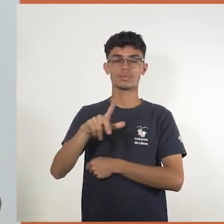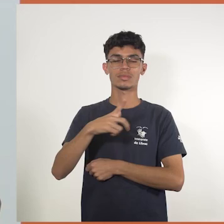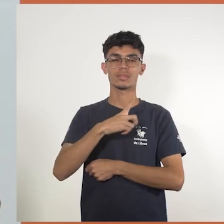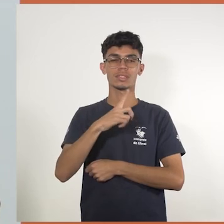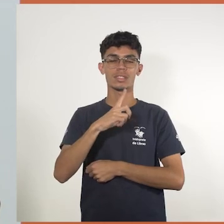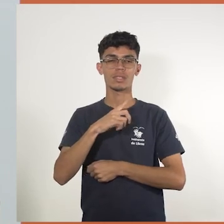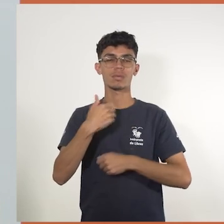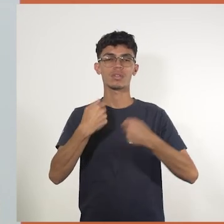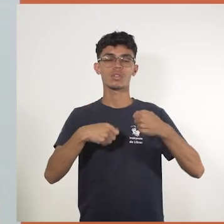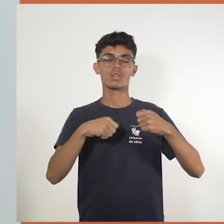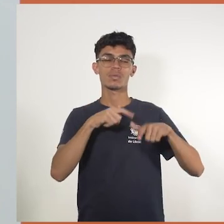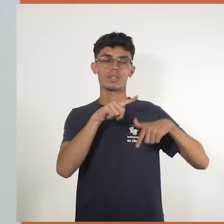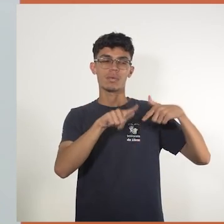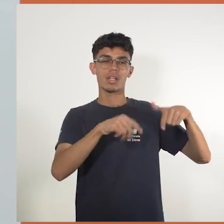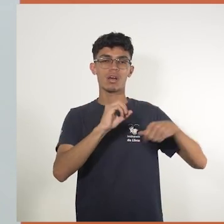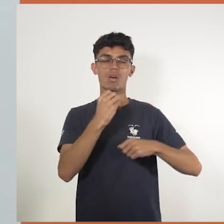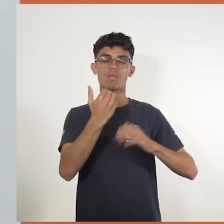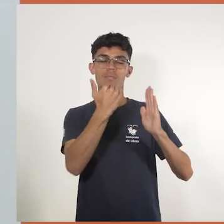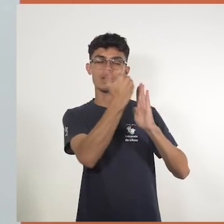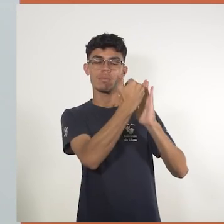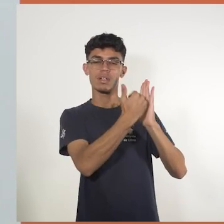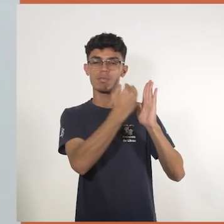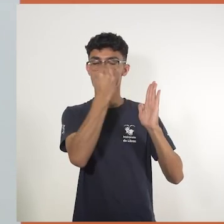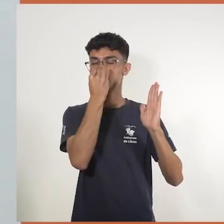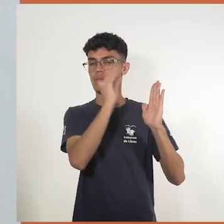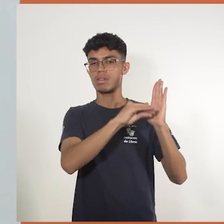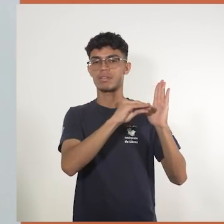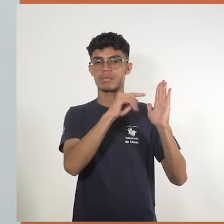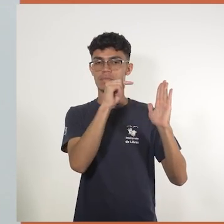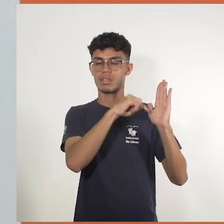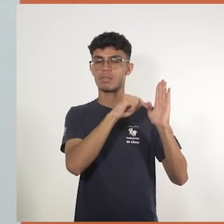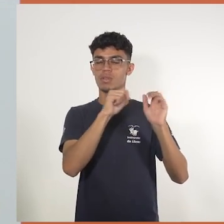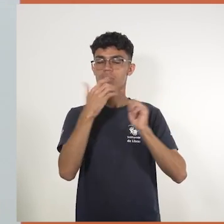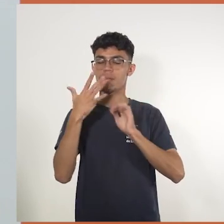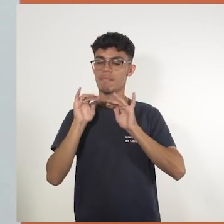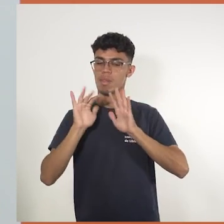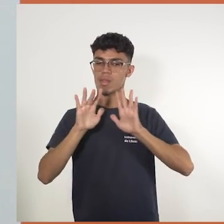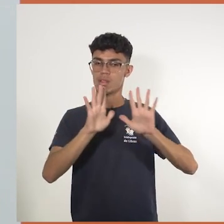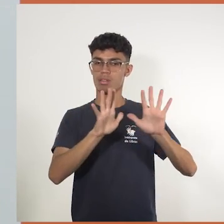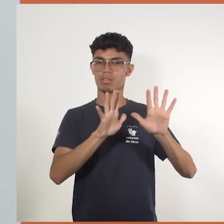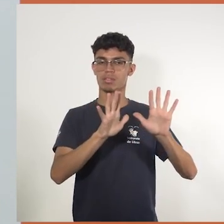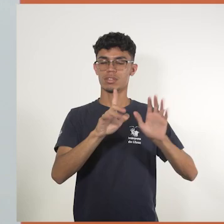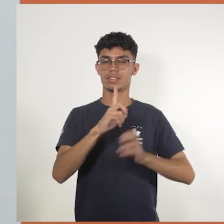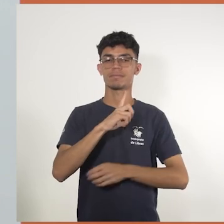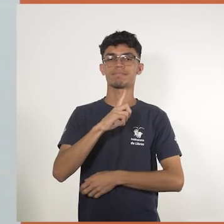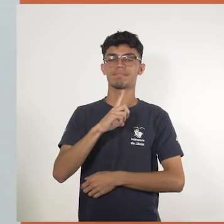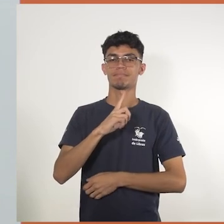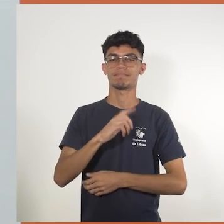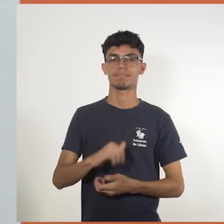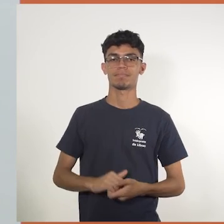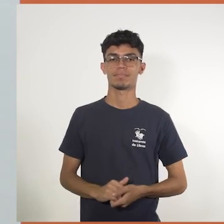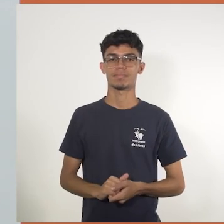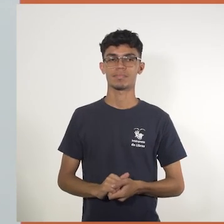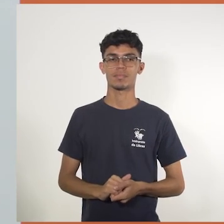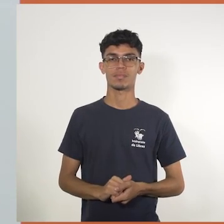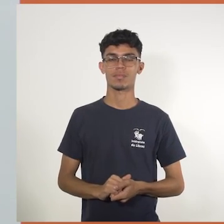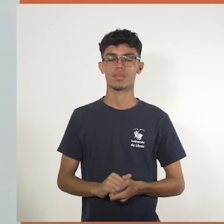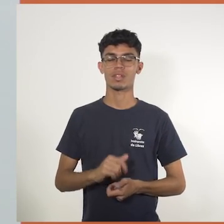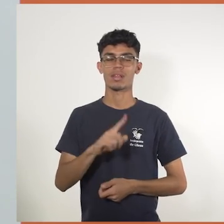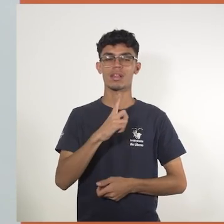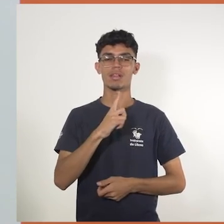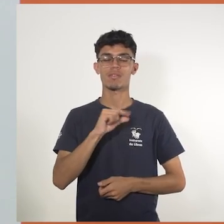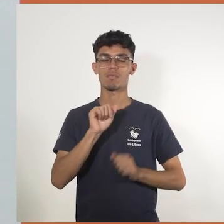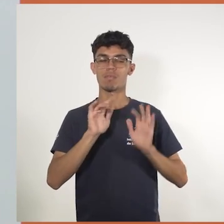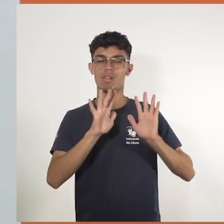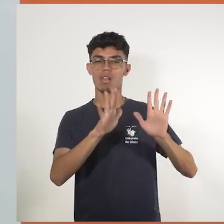ou porque eventualmente não respeitou as medidas sanitárias de não aglomerar, foram os contingentes mais contaminados,